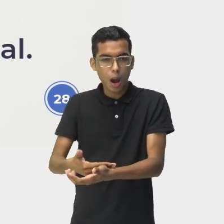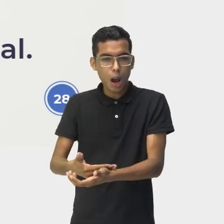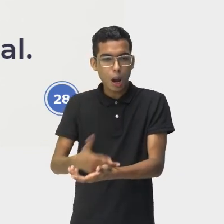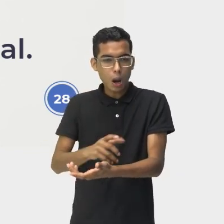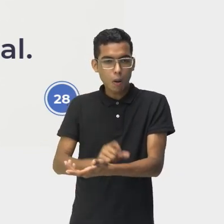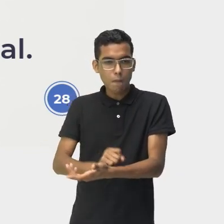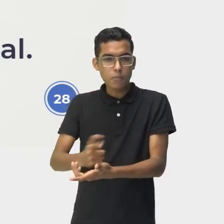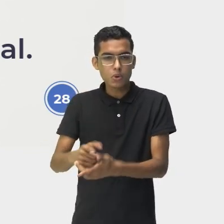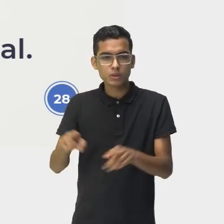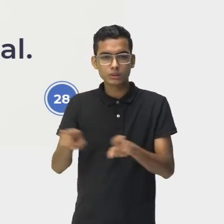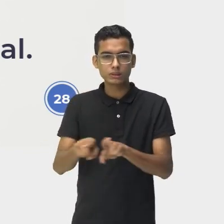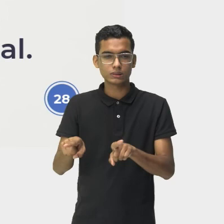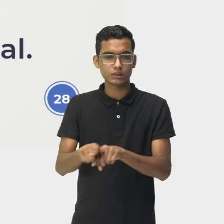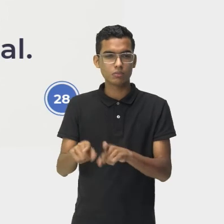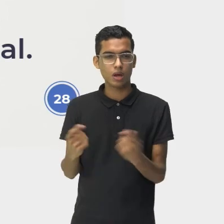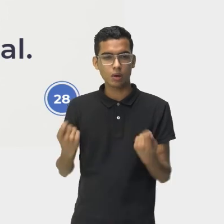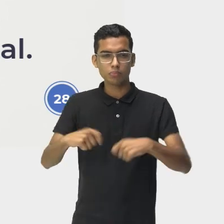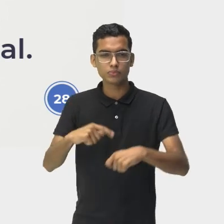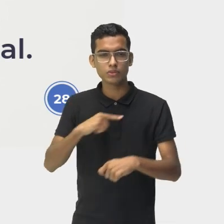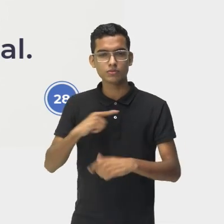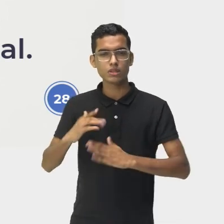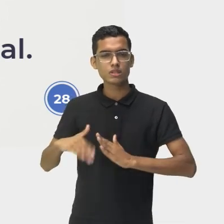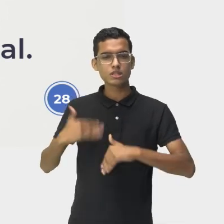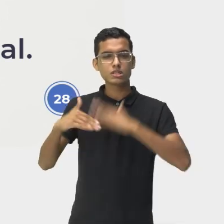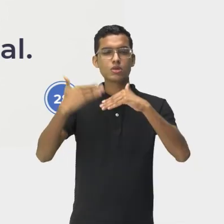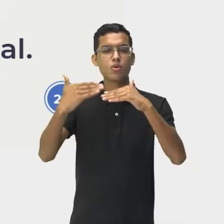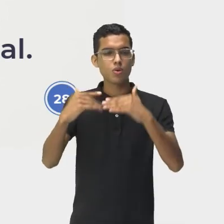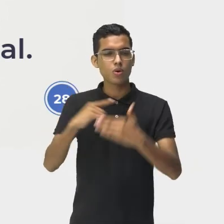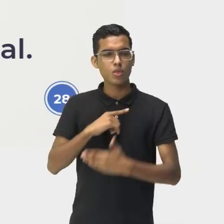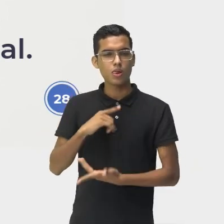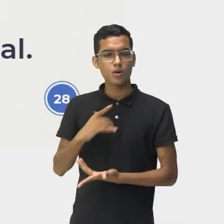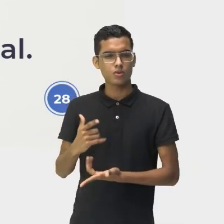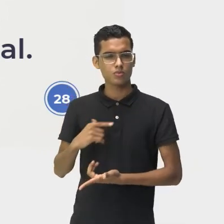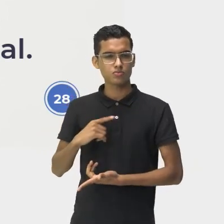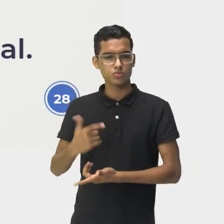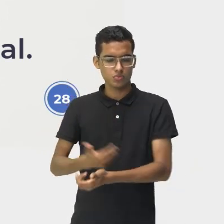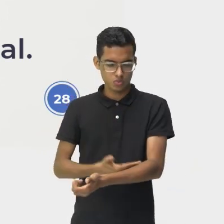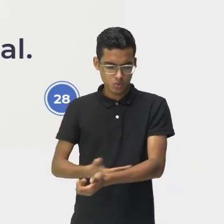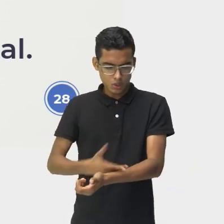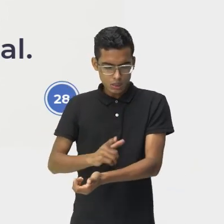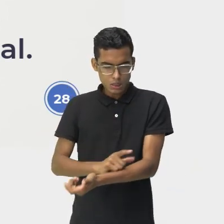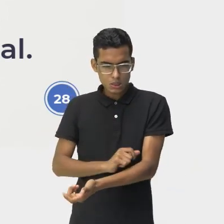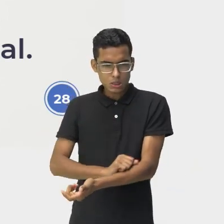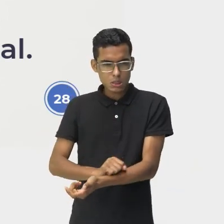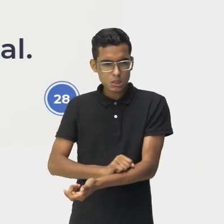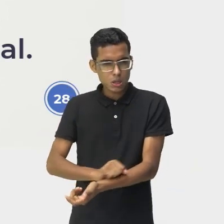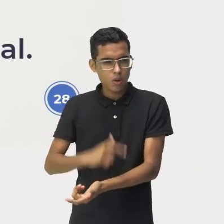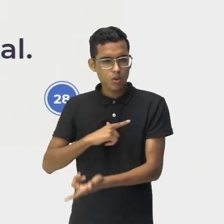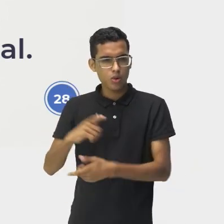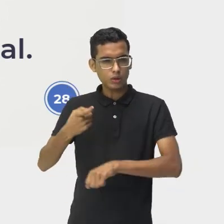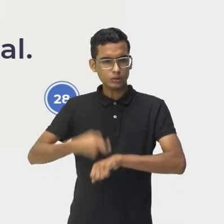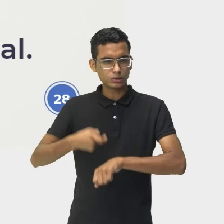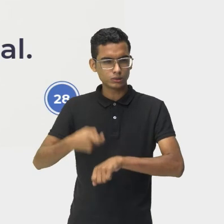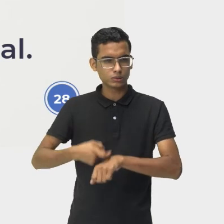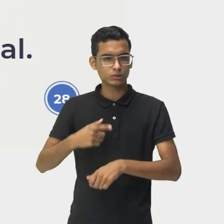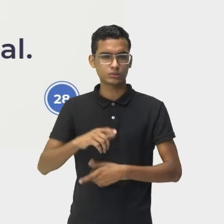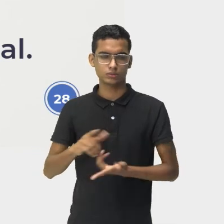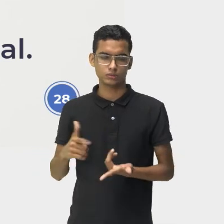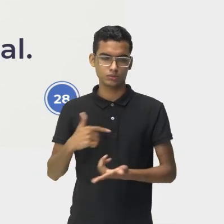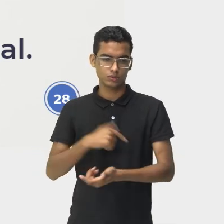também os torna mais propensos a desenvolverem enrijecimento das artérias, no caso a